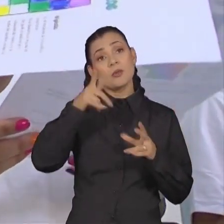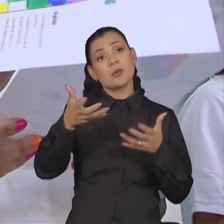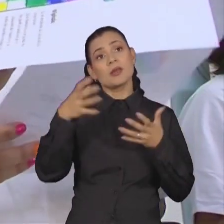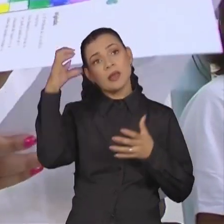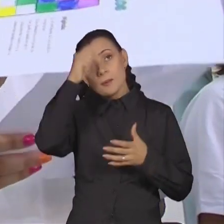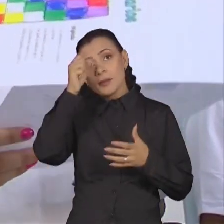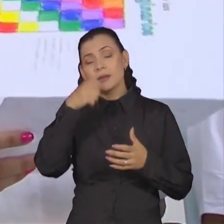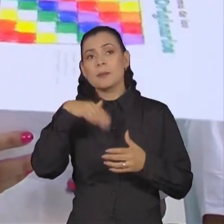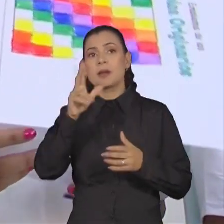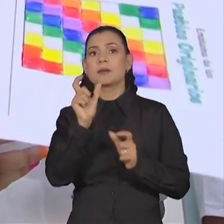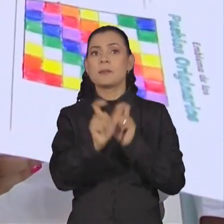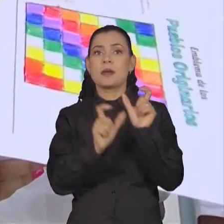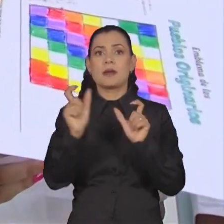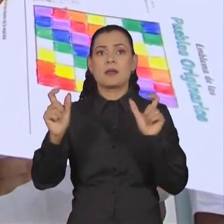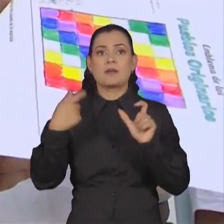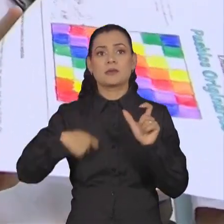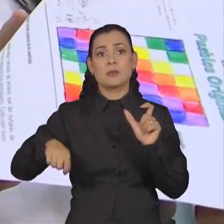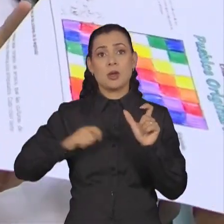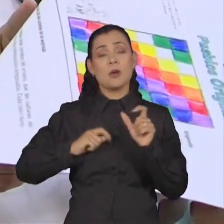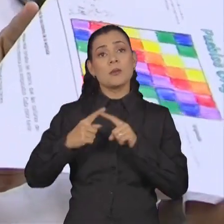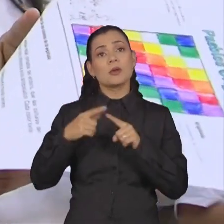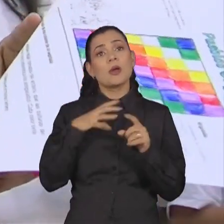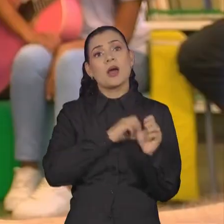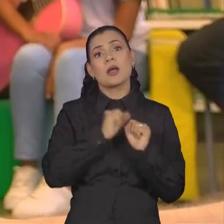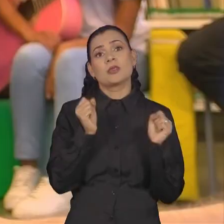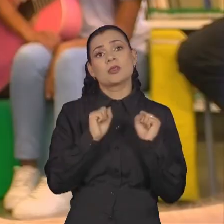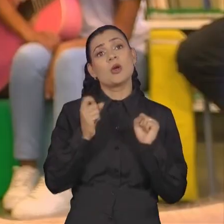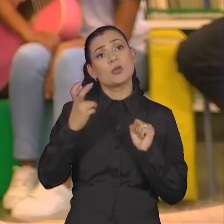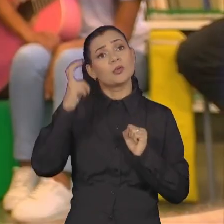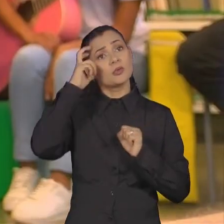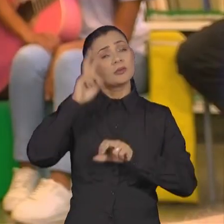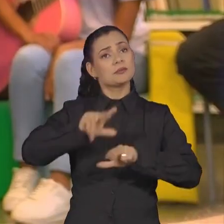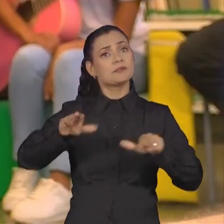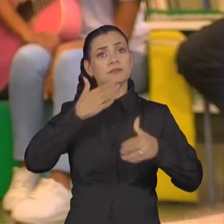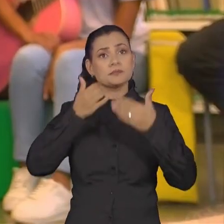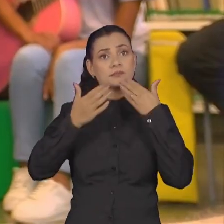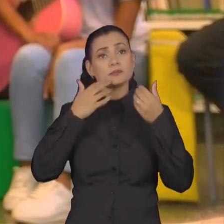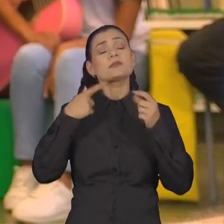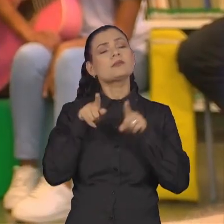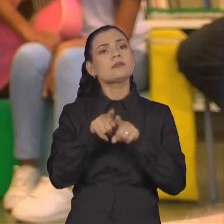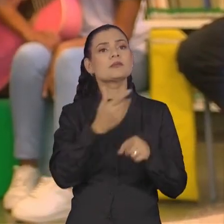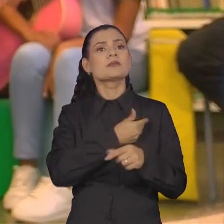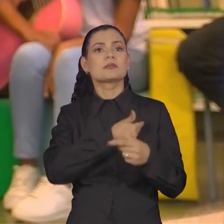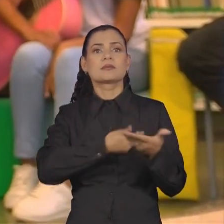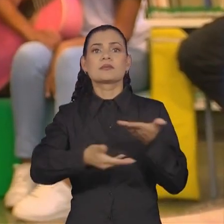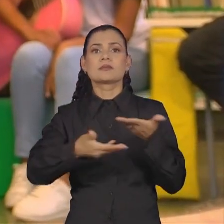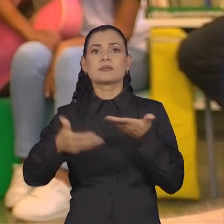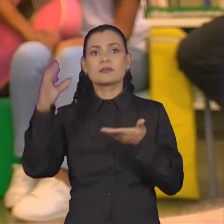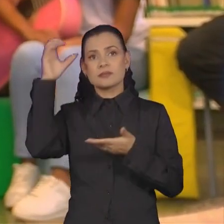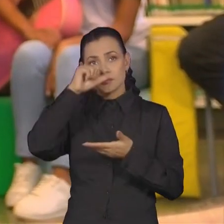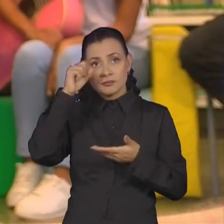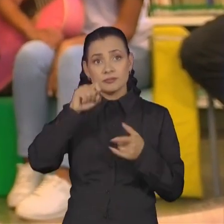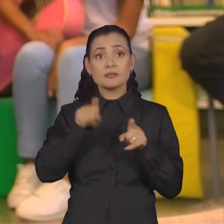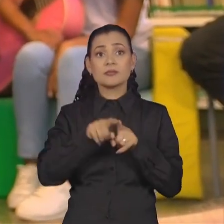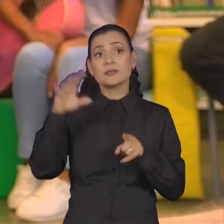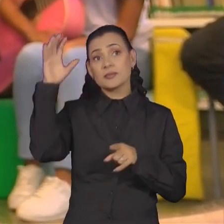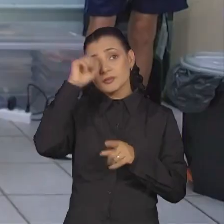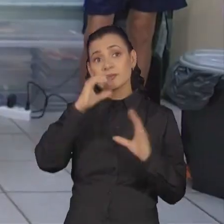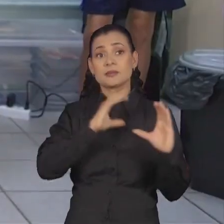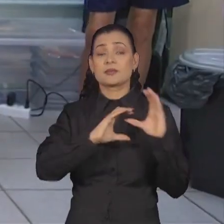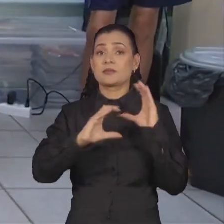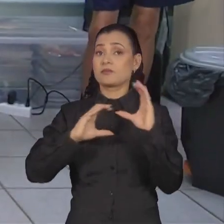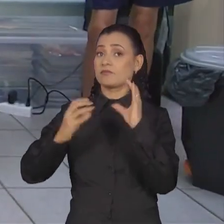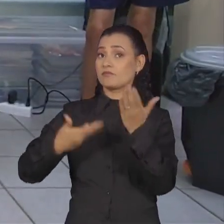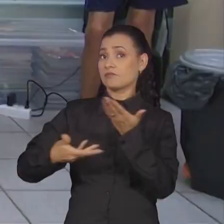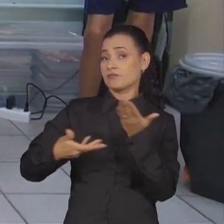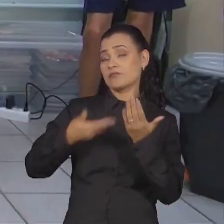mais palavras em espanhol, porque eu amo aprender as culturas. Aprendi a fazer novas amizades, também a gente aprende a se